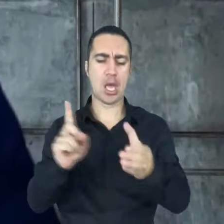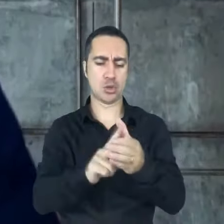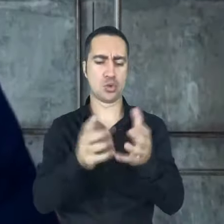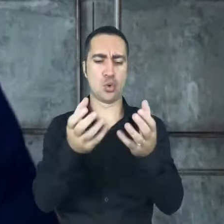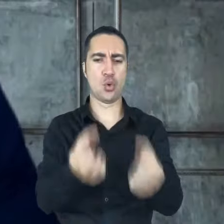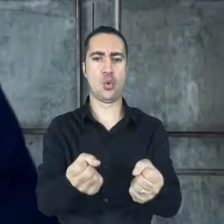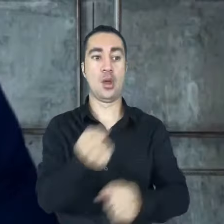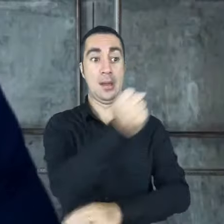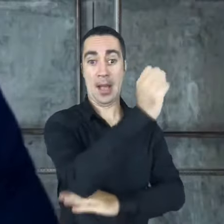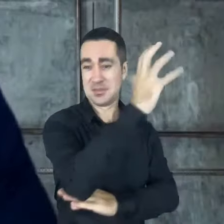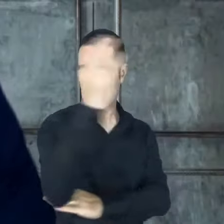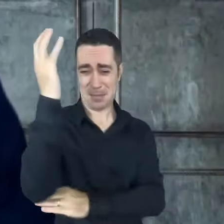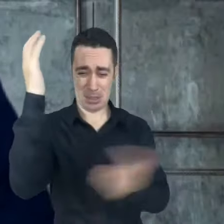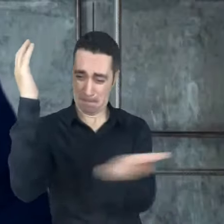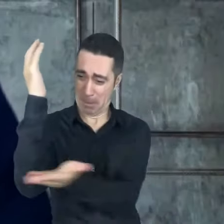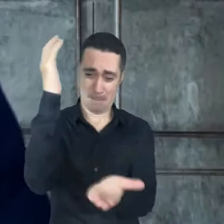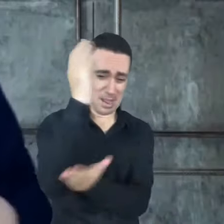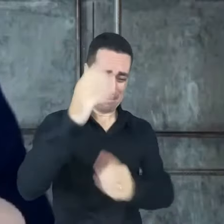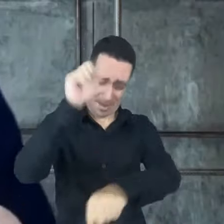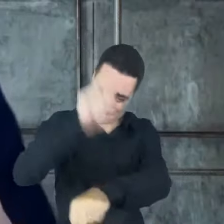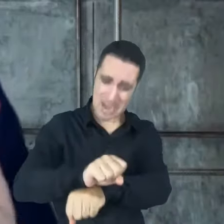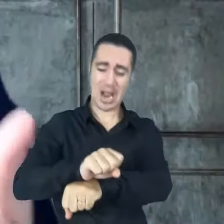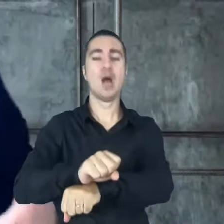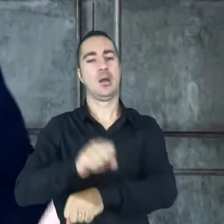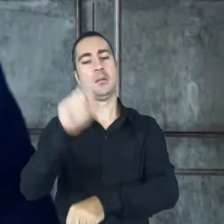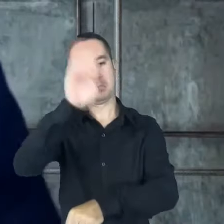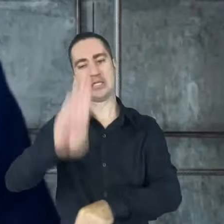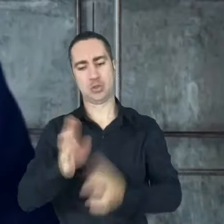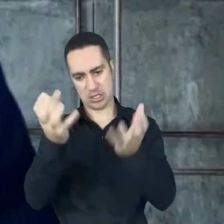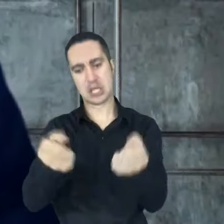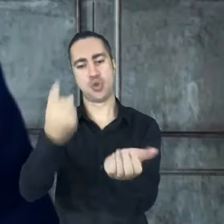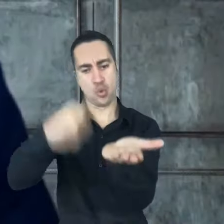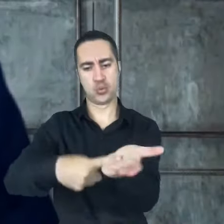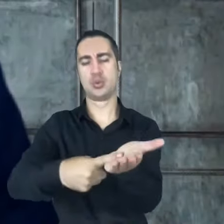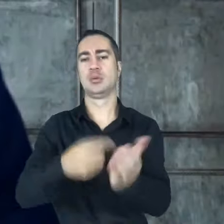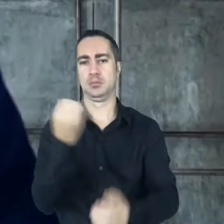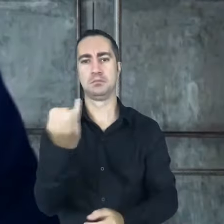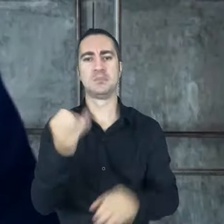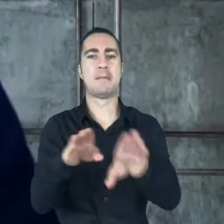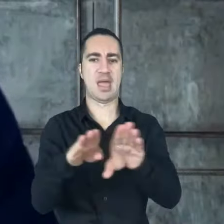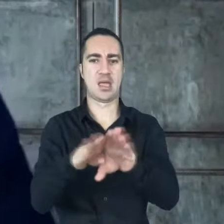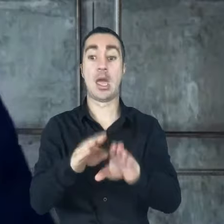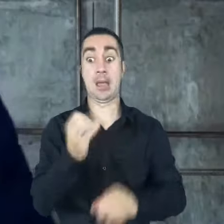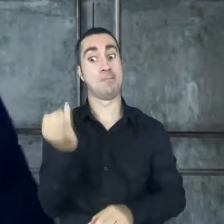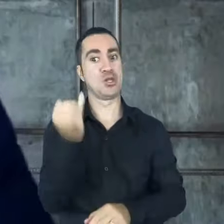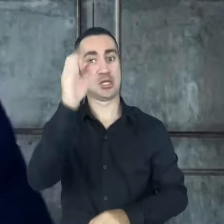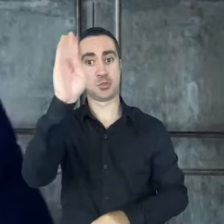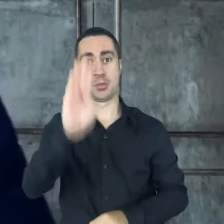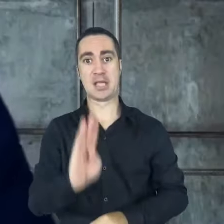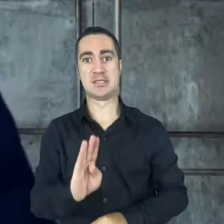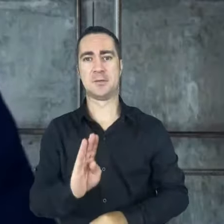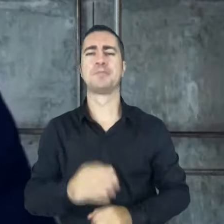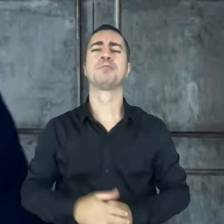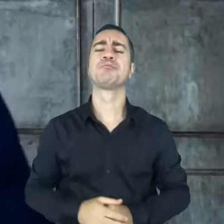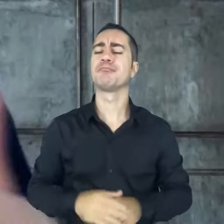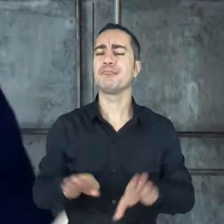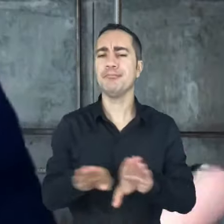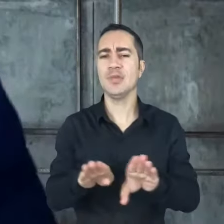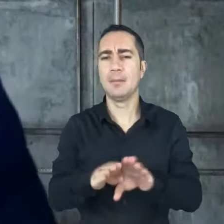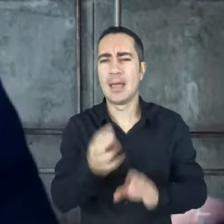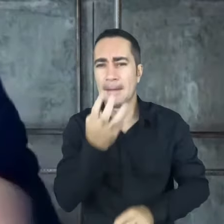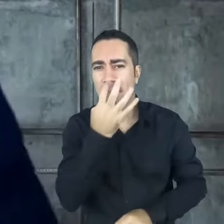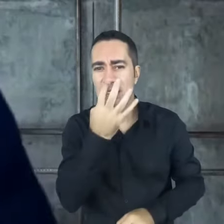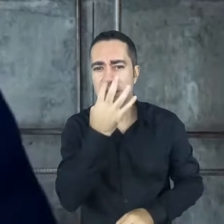também, que são muito importantes para o Brasil. Uma, pelo estar muito pressionado com relação, principalmente, ao tema do